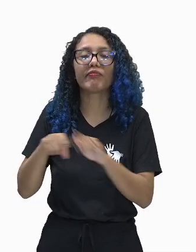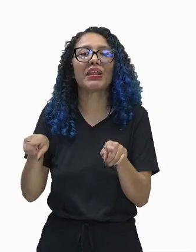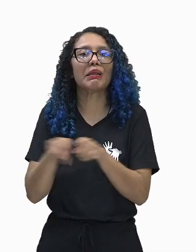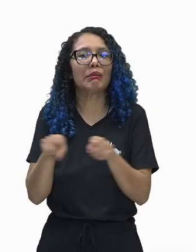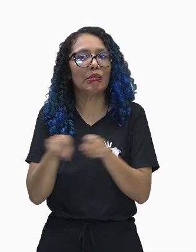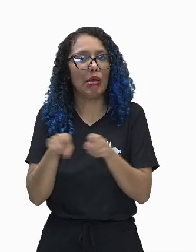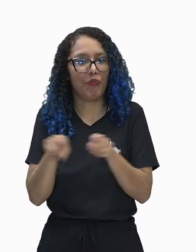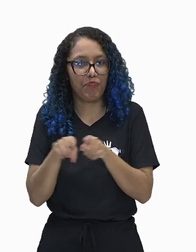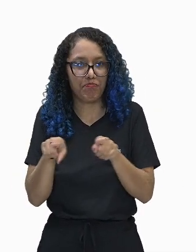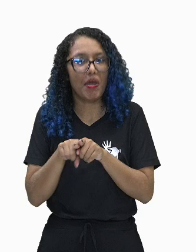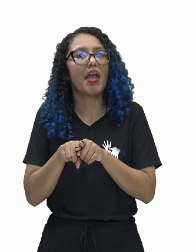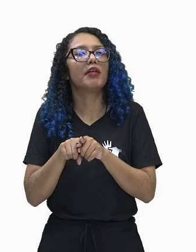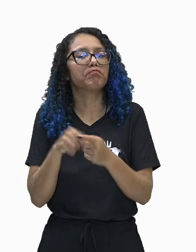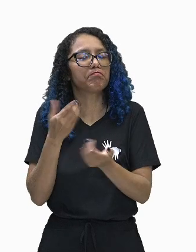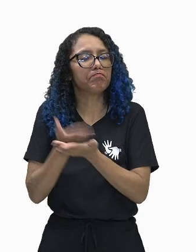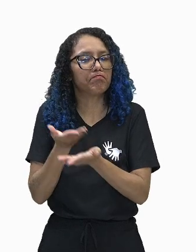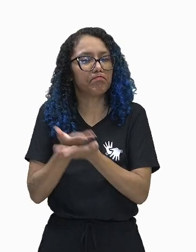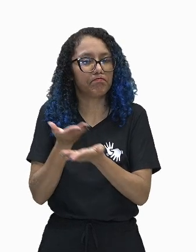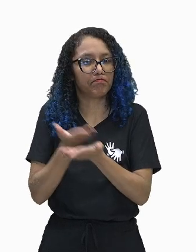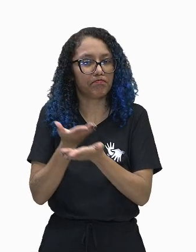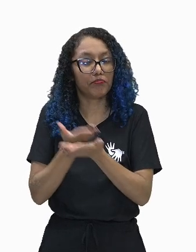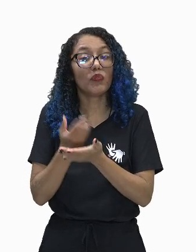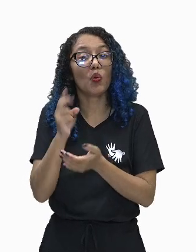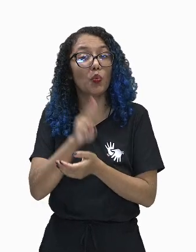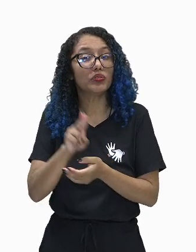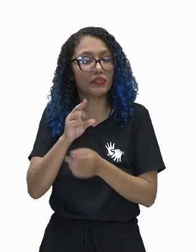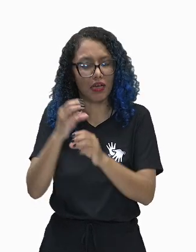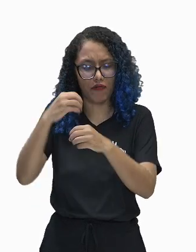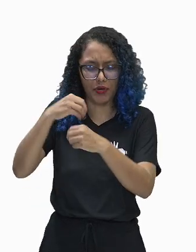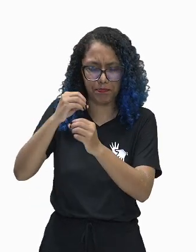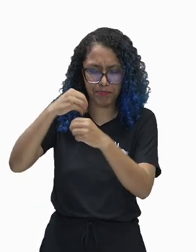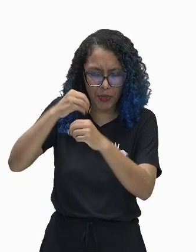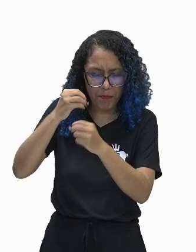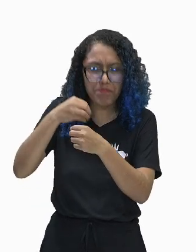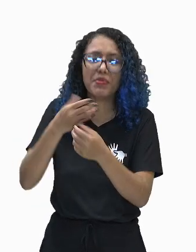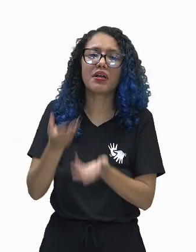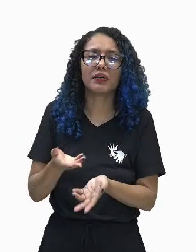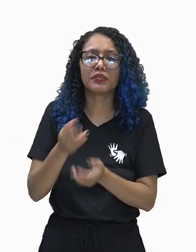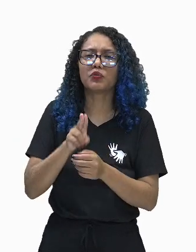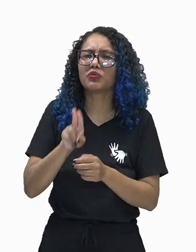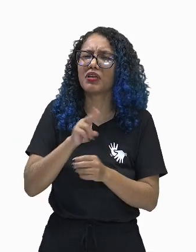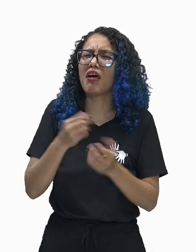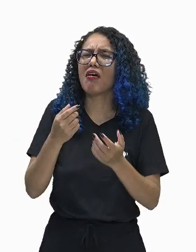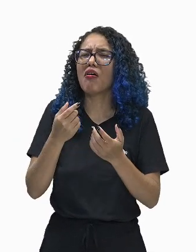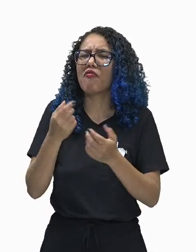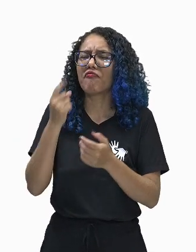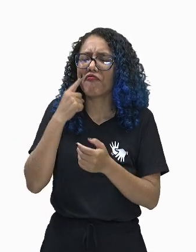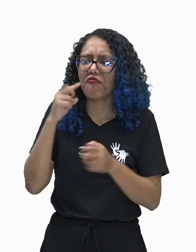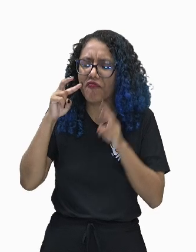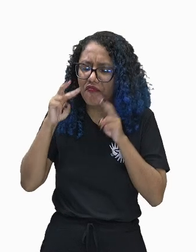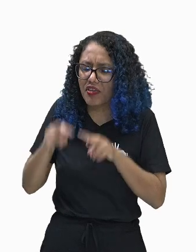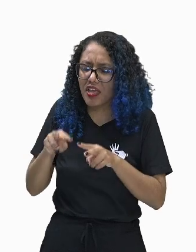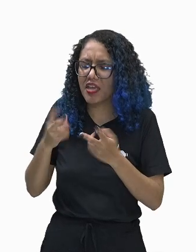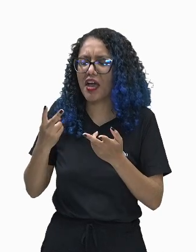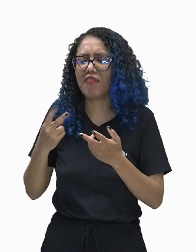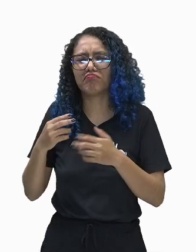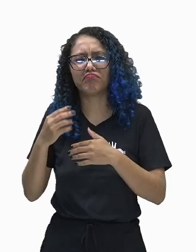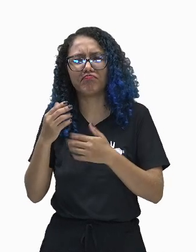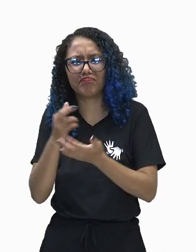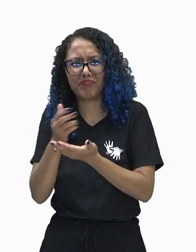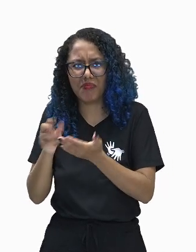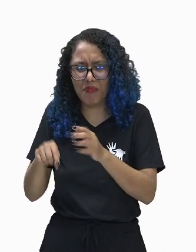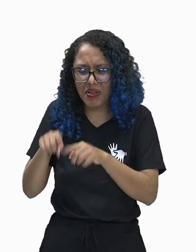descoberta da célula, faziam o uso do microscópio observando várias amostras. As técnicas foram evoluindo